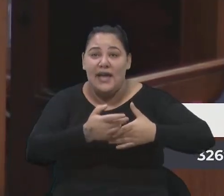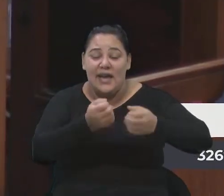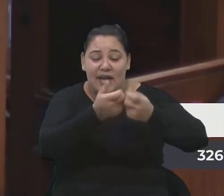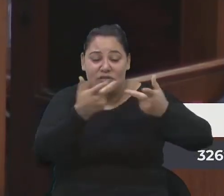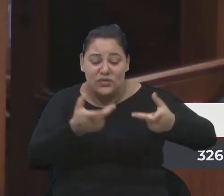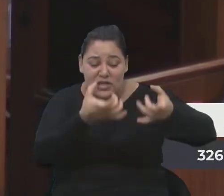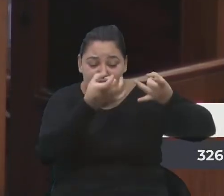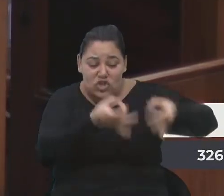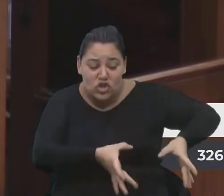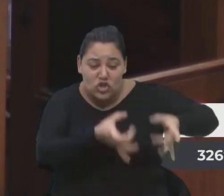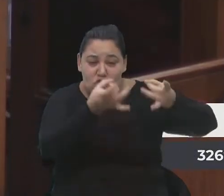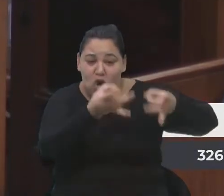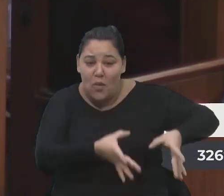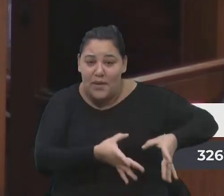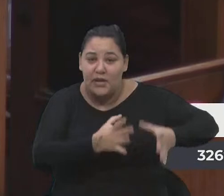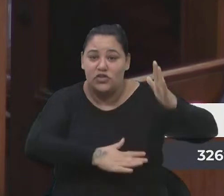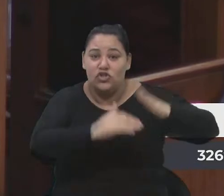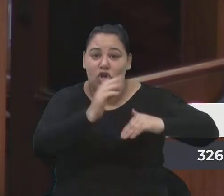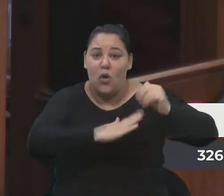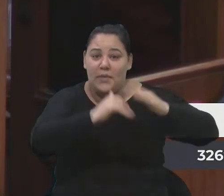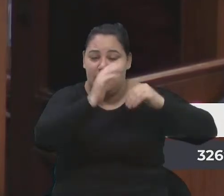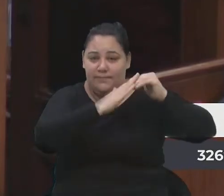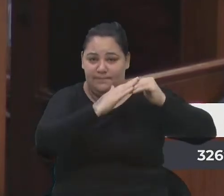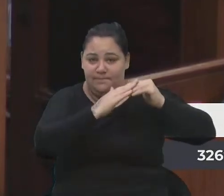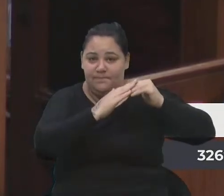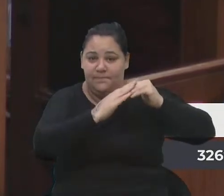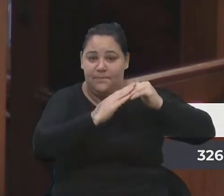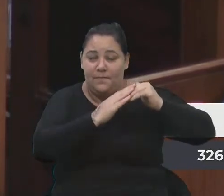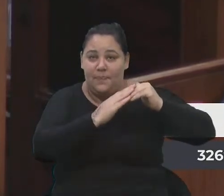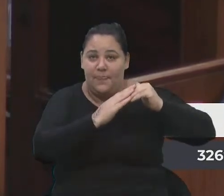a chamada caliça, né? Que,